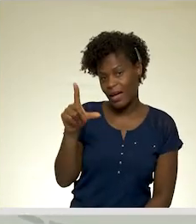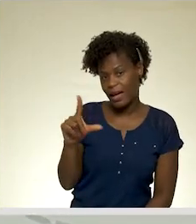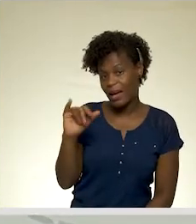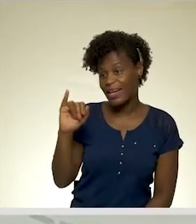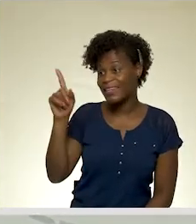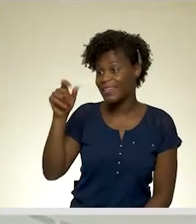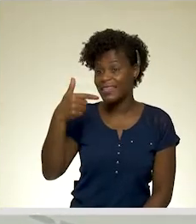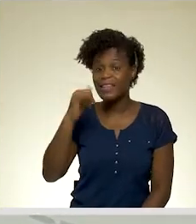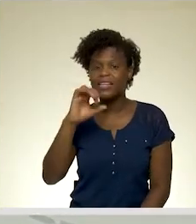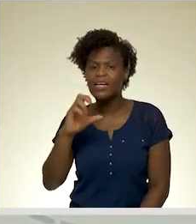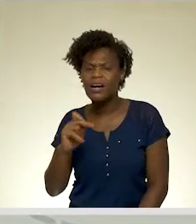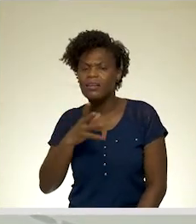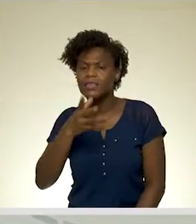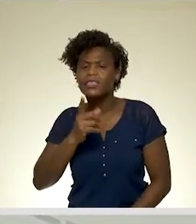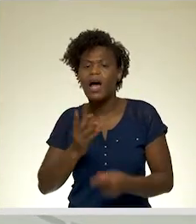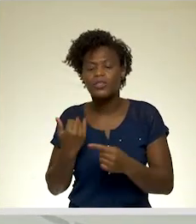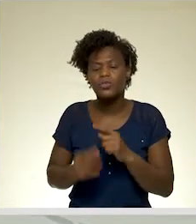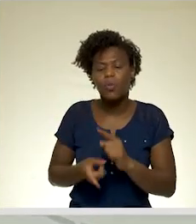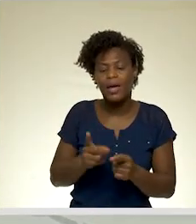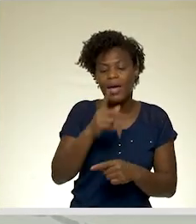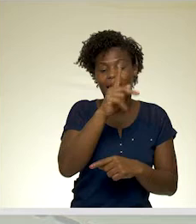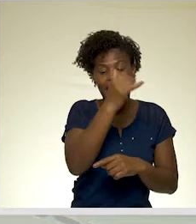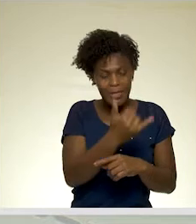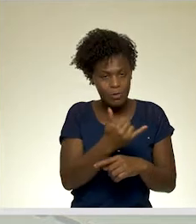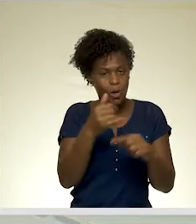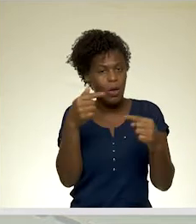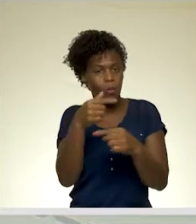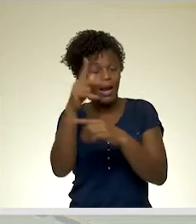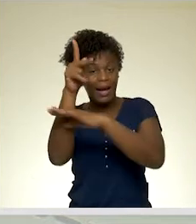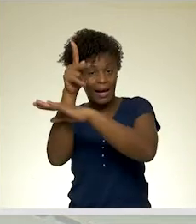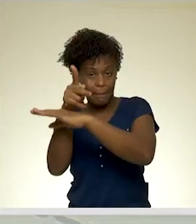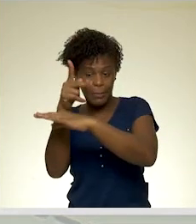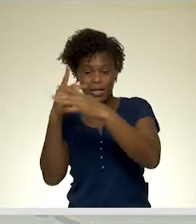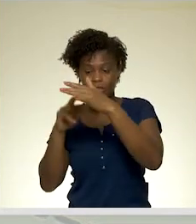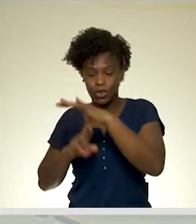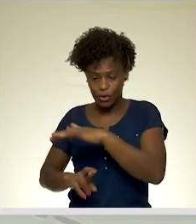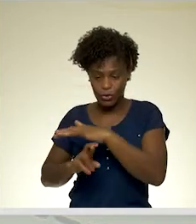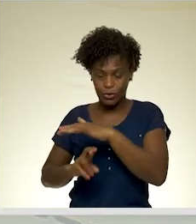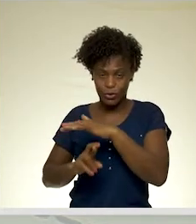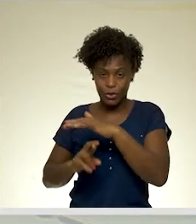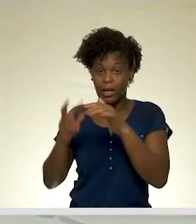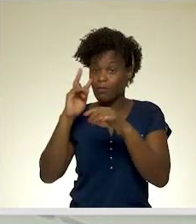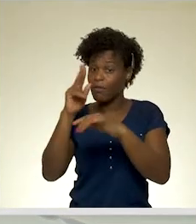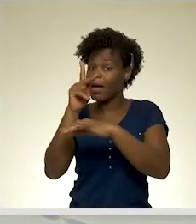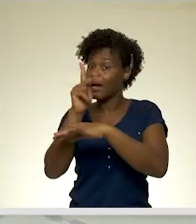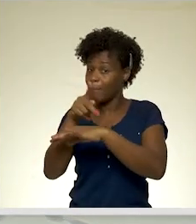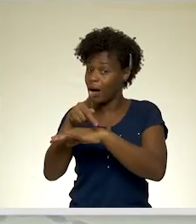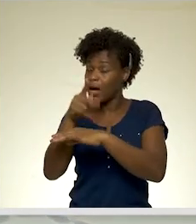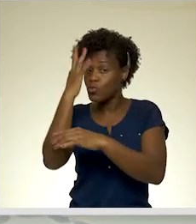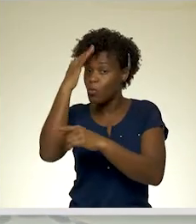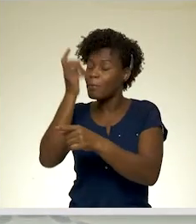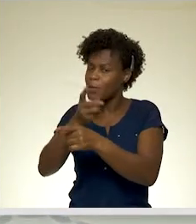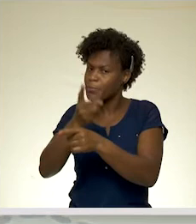A expressão analítica, pela definição, y igual a k sobre x. Não se esqueça que k é constante